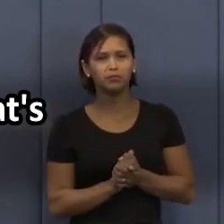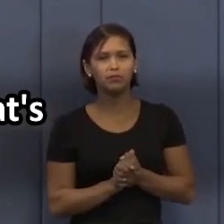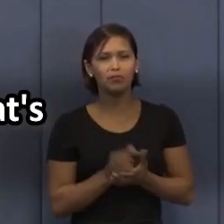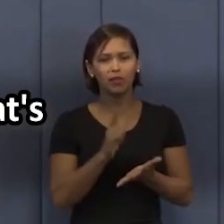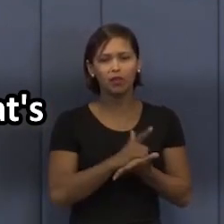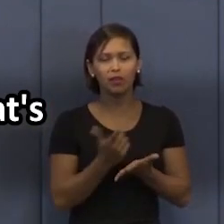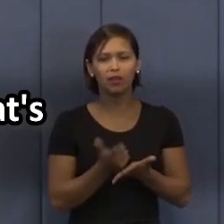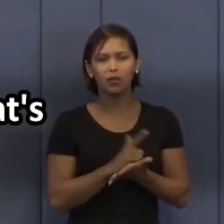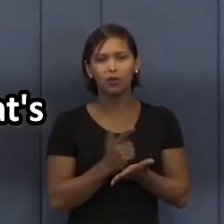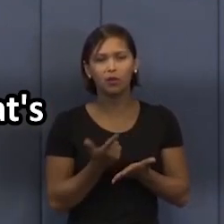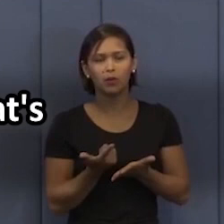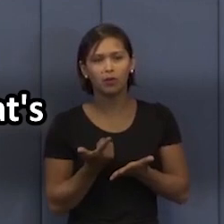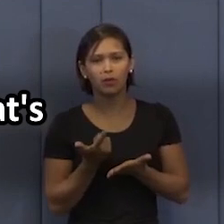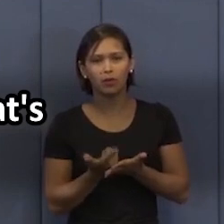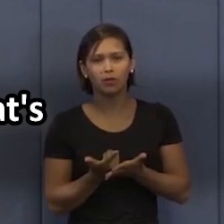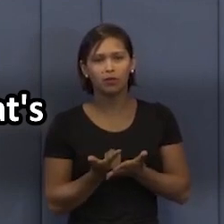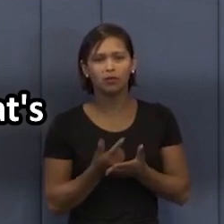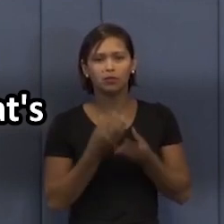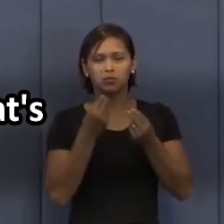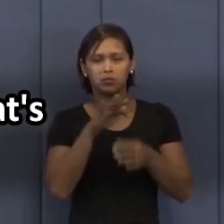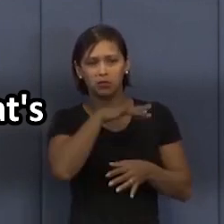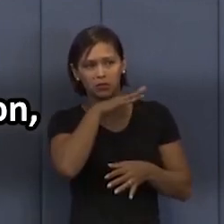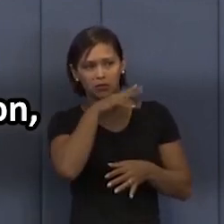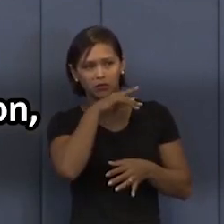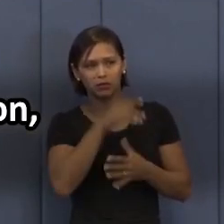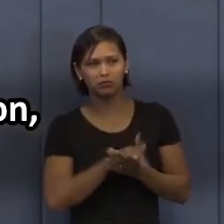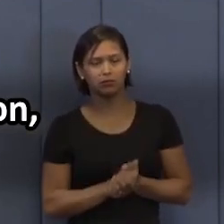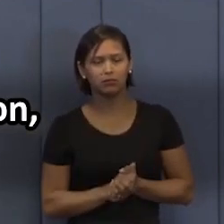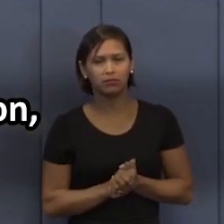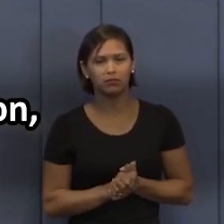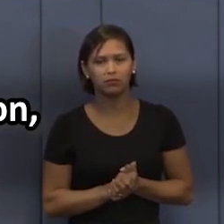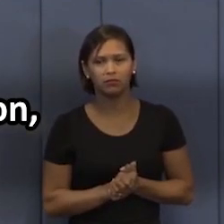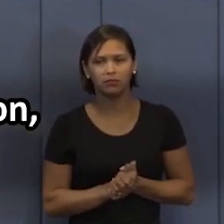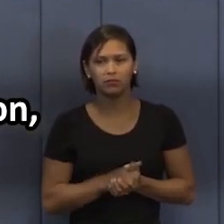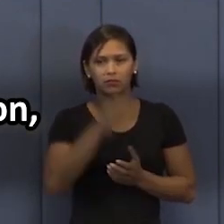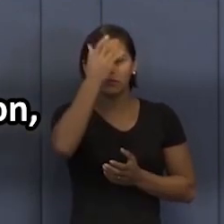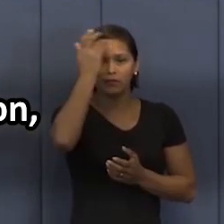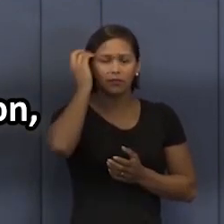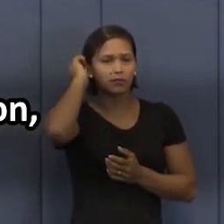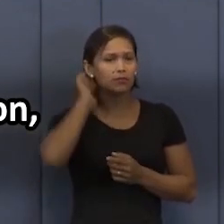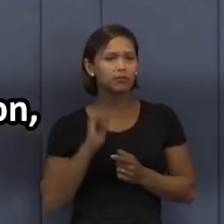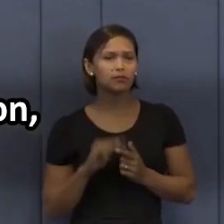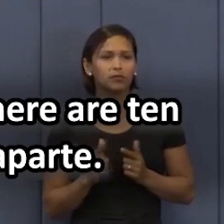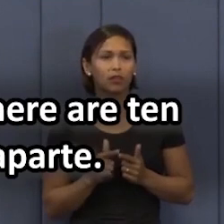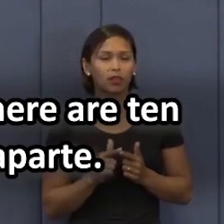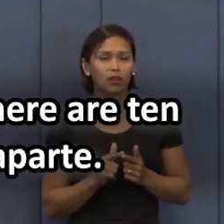Bonaparte, que é uma obra de arte de muito mau gosto, na minha opinião, mas,